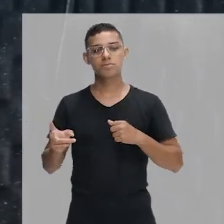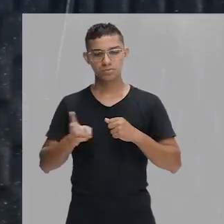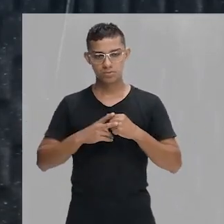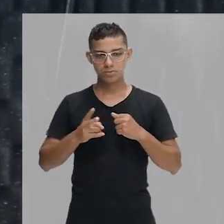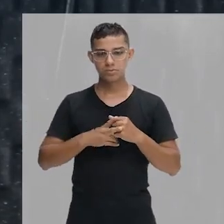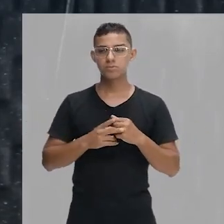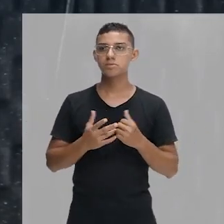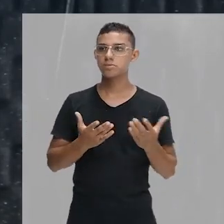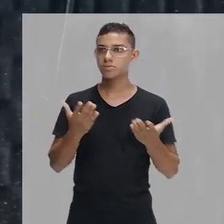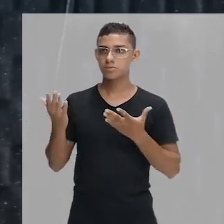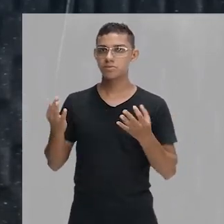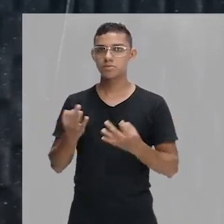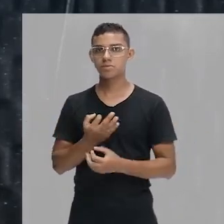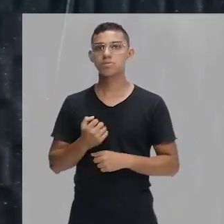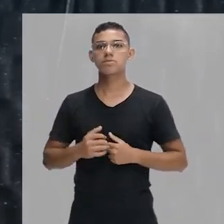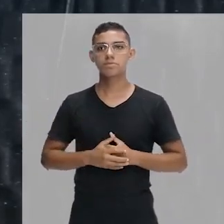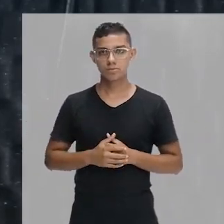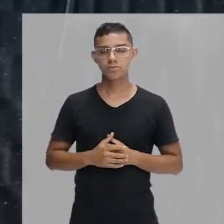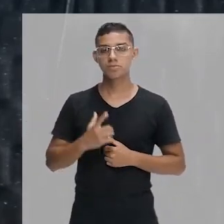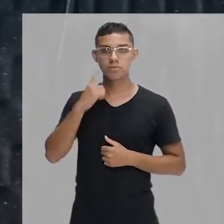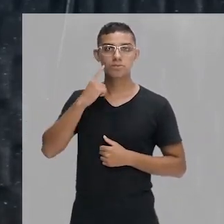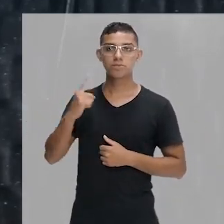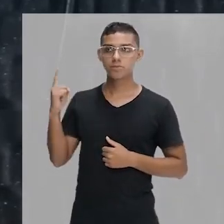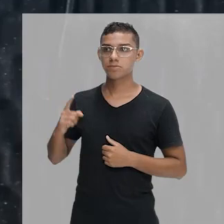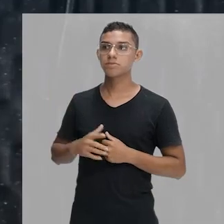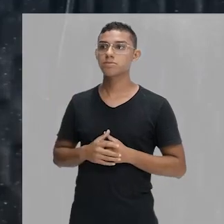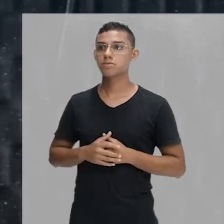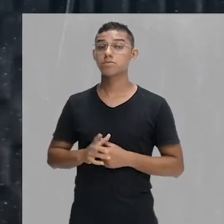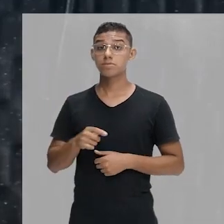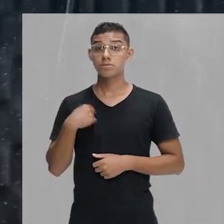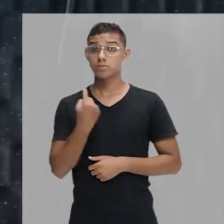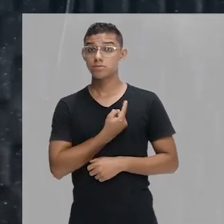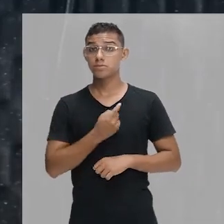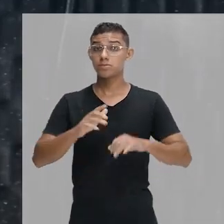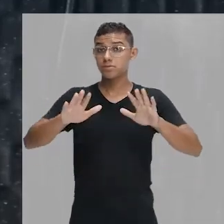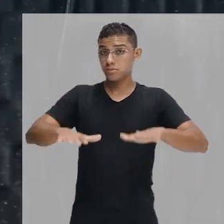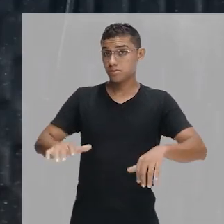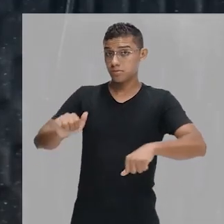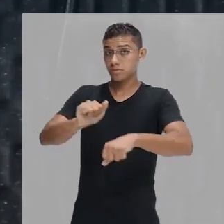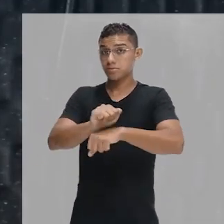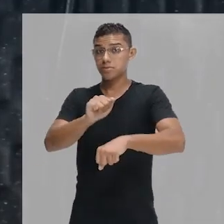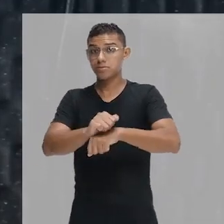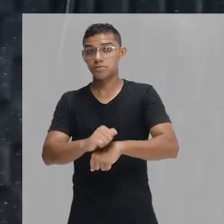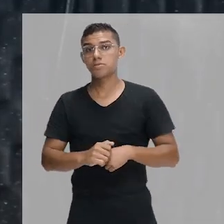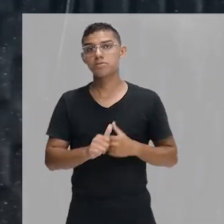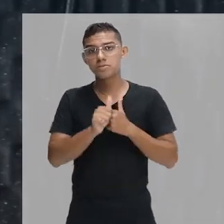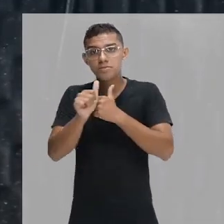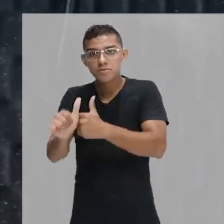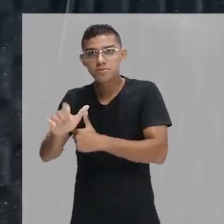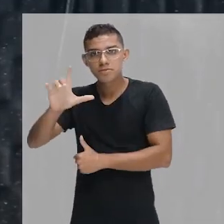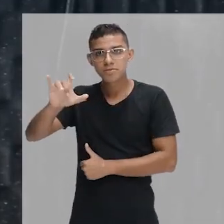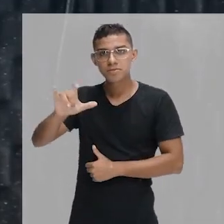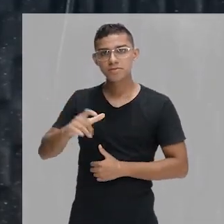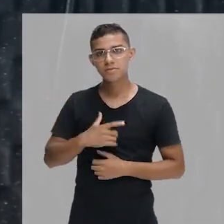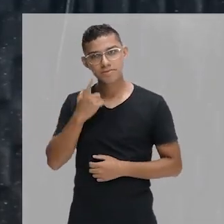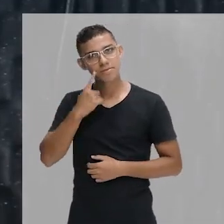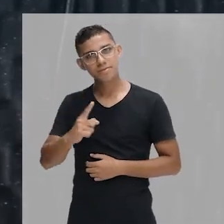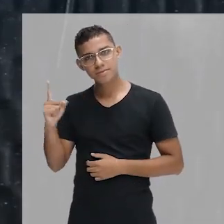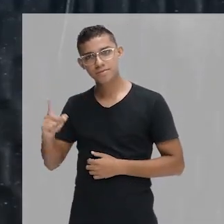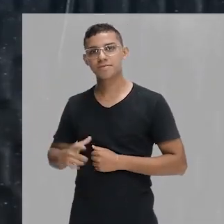pretérito imperfeito del subjuntivo. E nós vamos ficando por aqui. Não deixe de seguir a gente. Corre lá